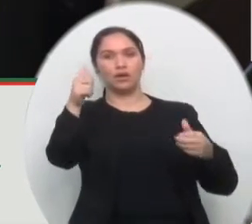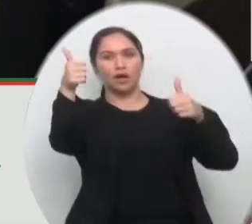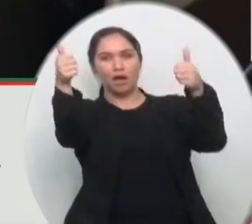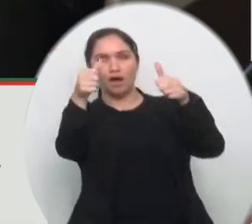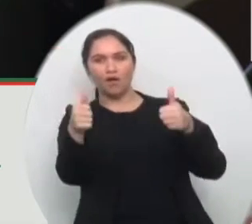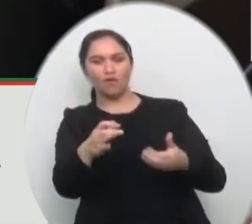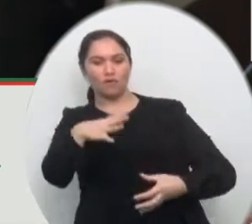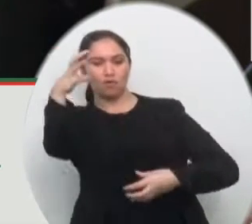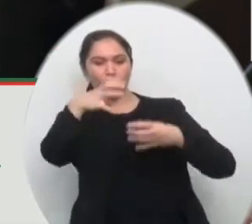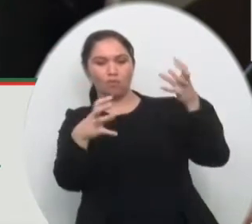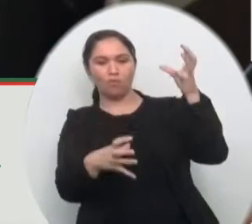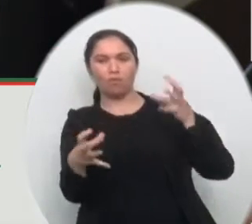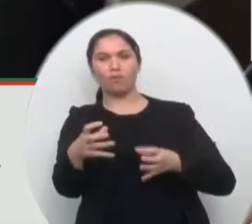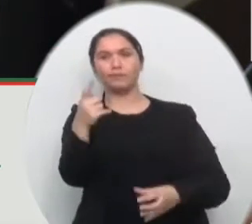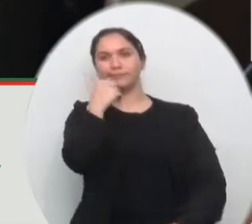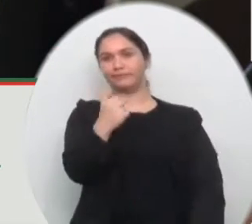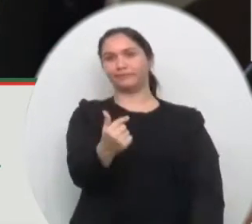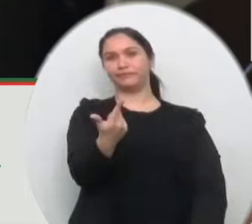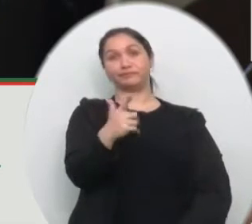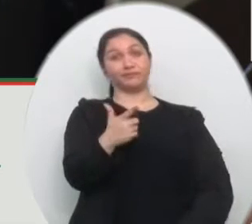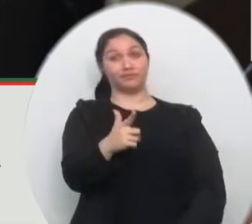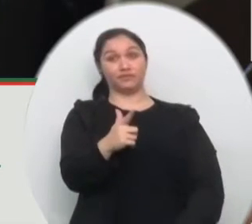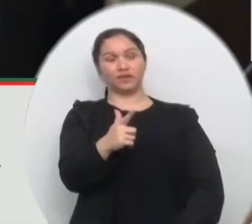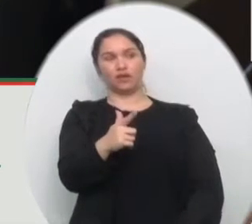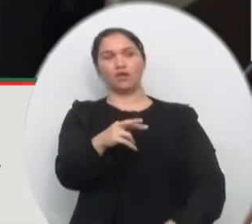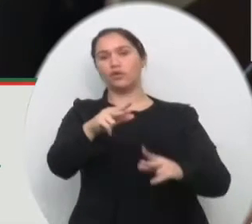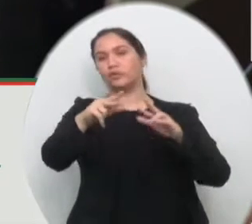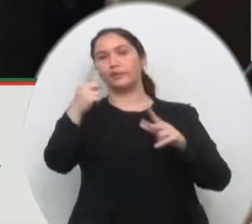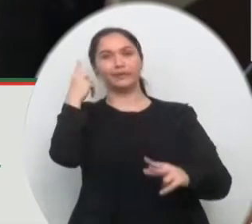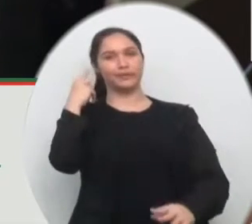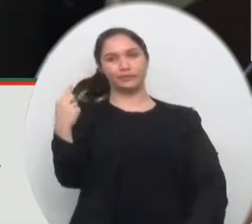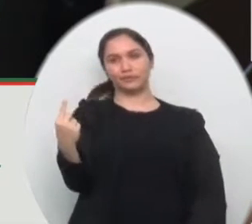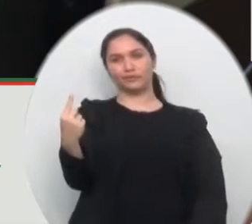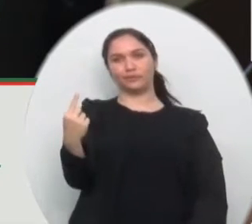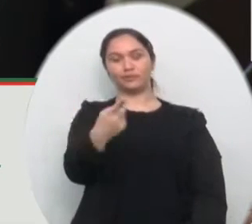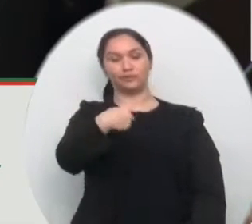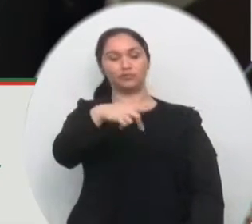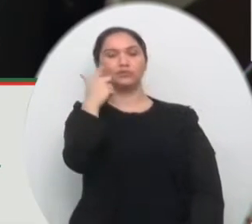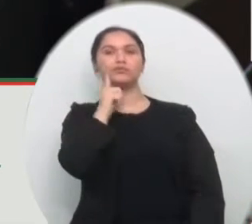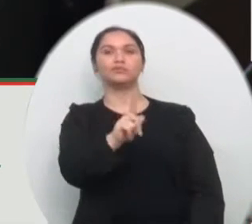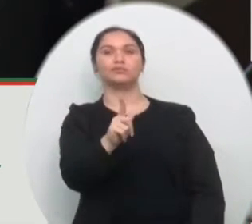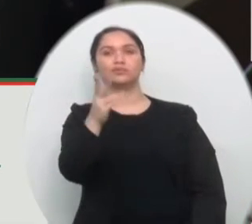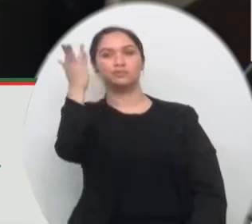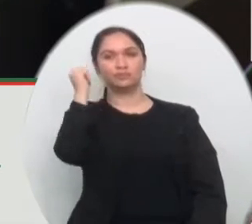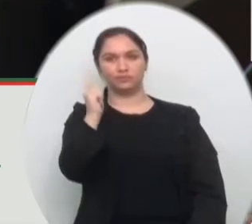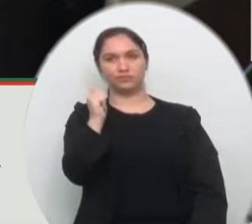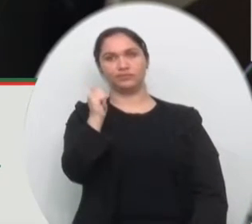o processo. É diferente de você estar...